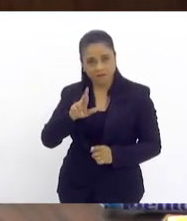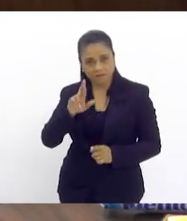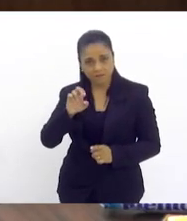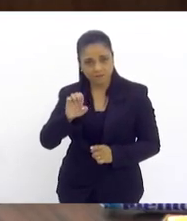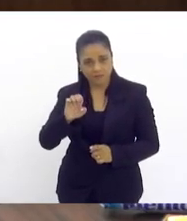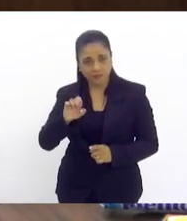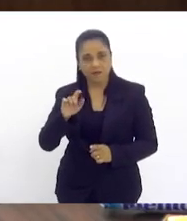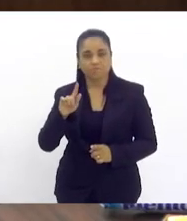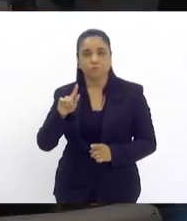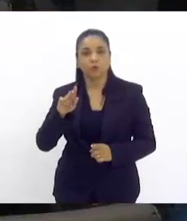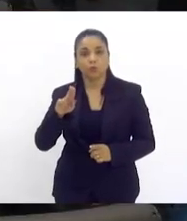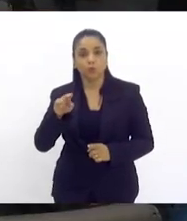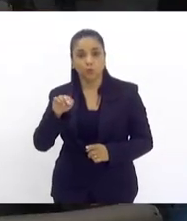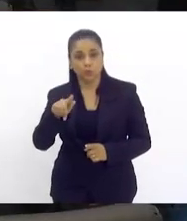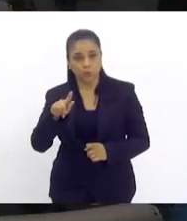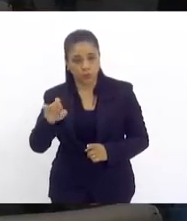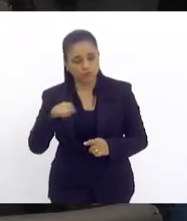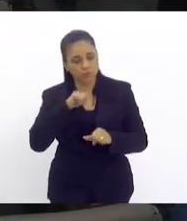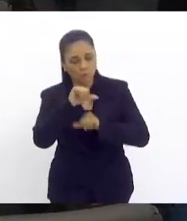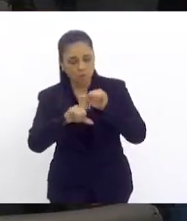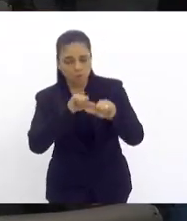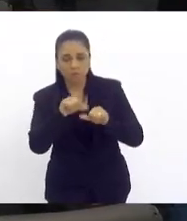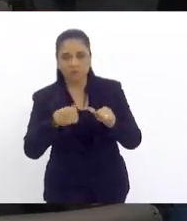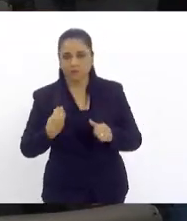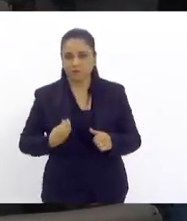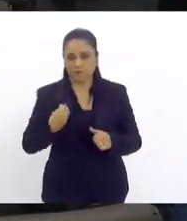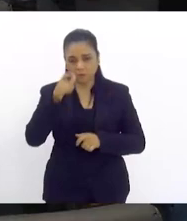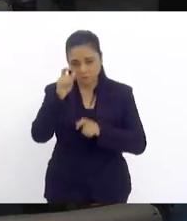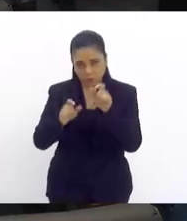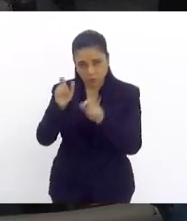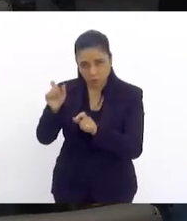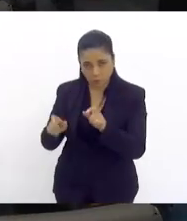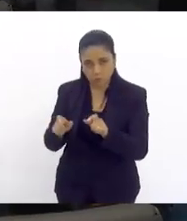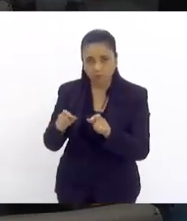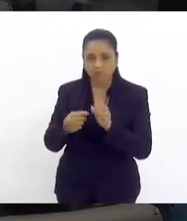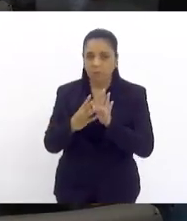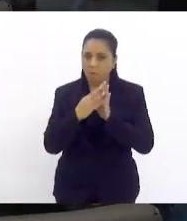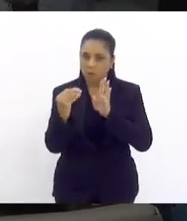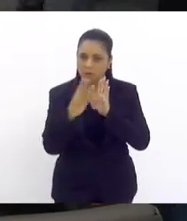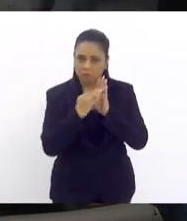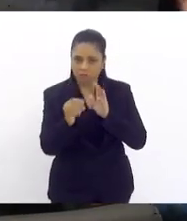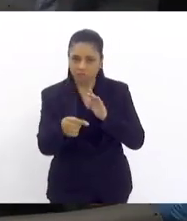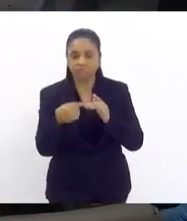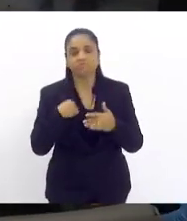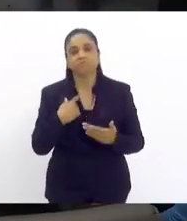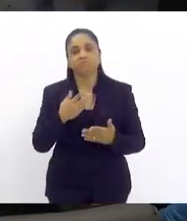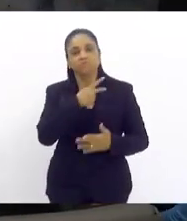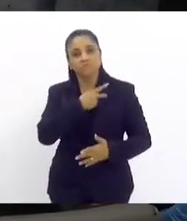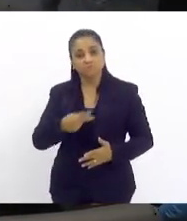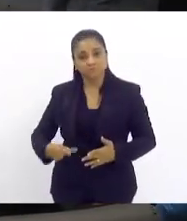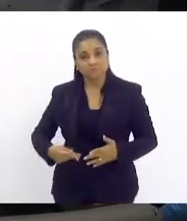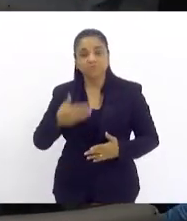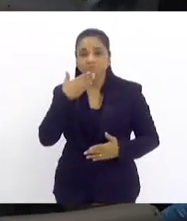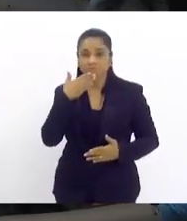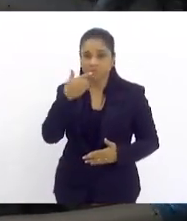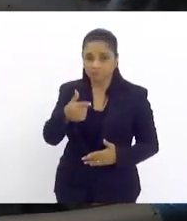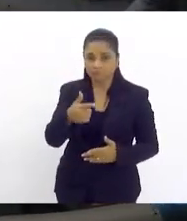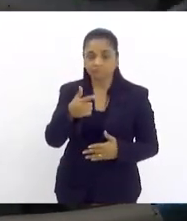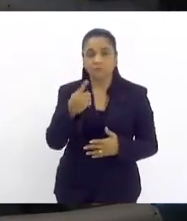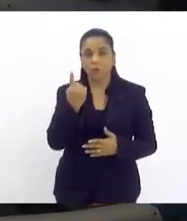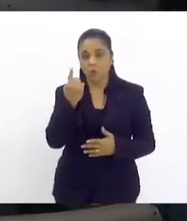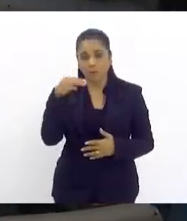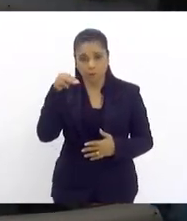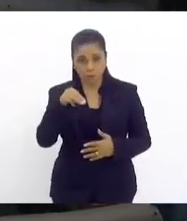muito a vida dos outros. Deputado Flávio Serafini. Presidente, gostaria de pedir a Vossa Excelência para incluir, num minuto